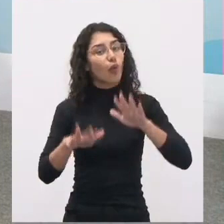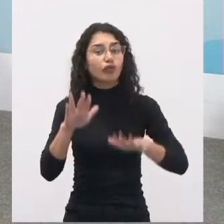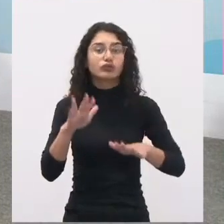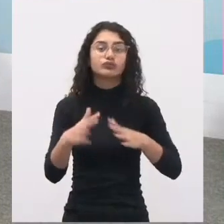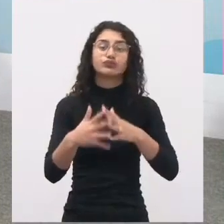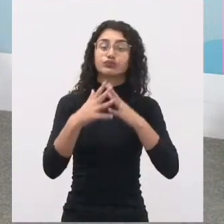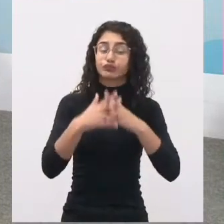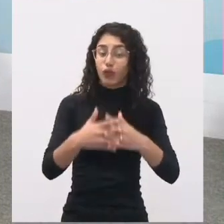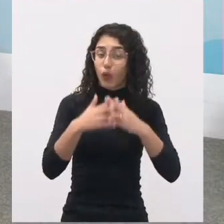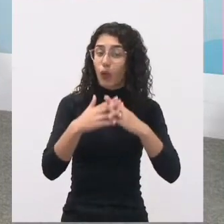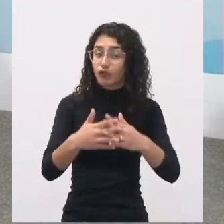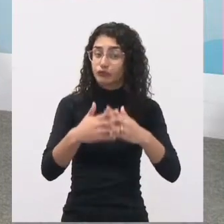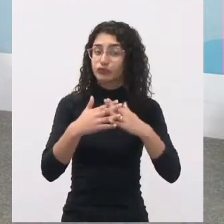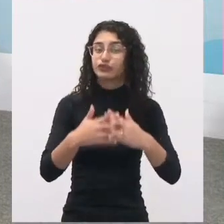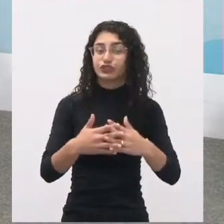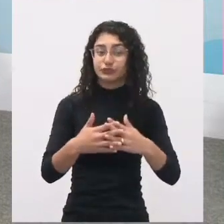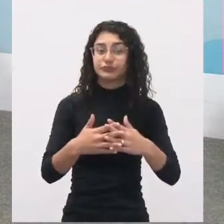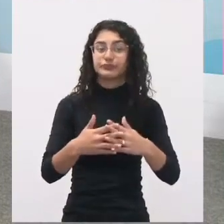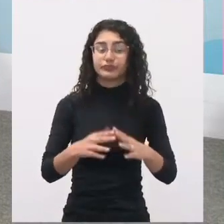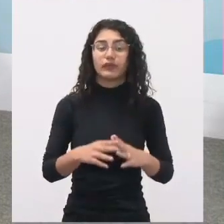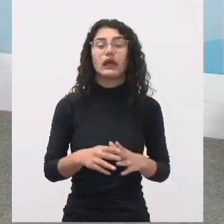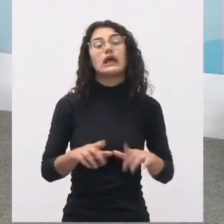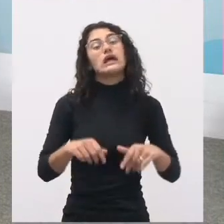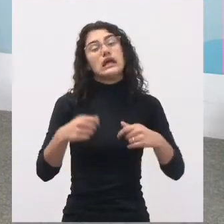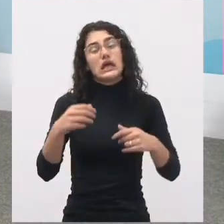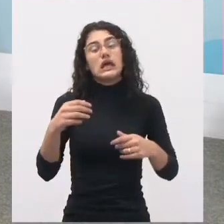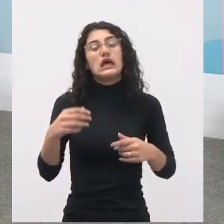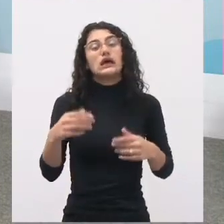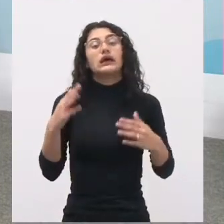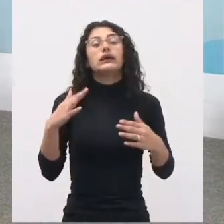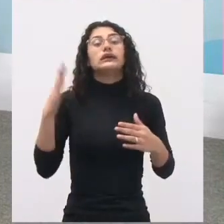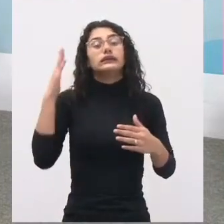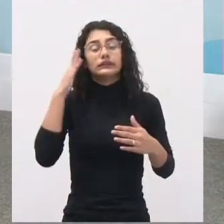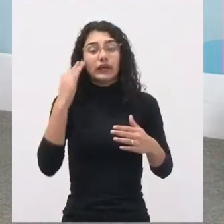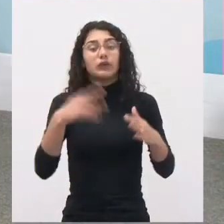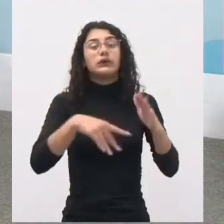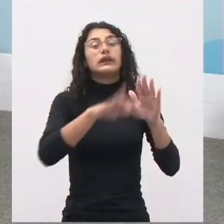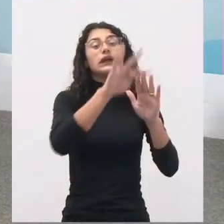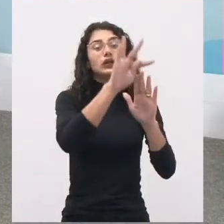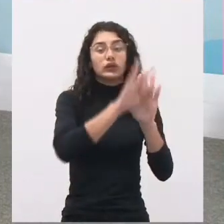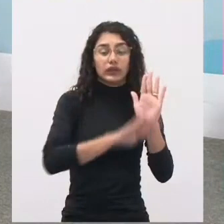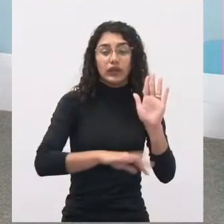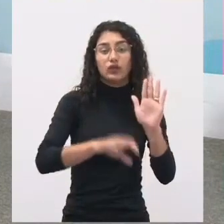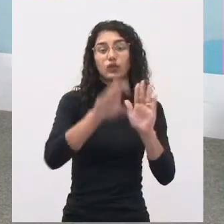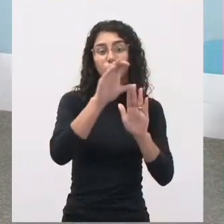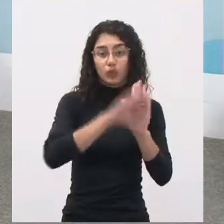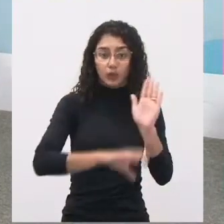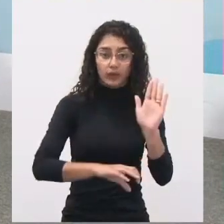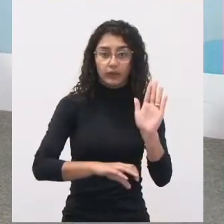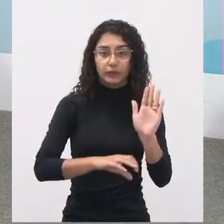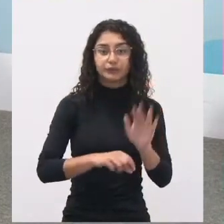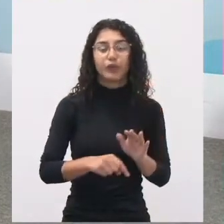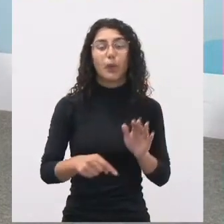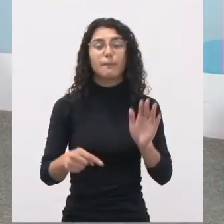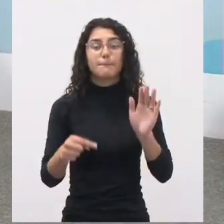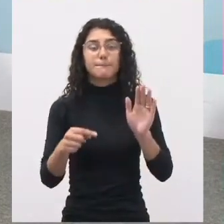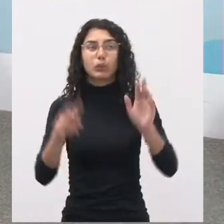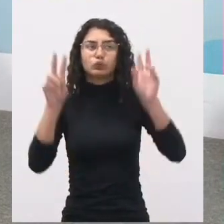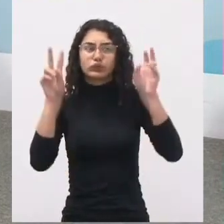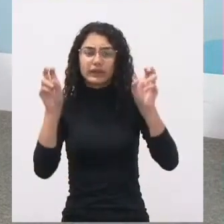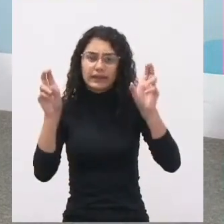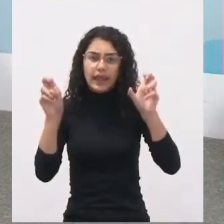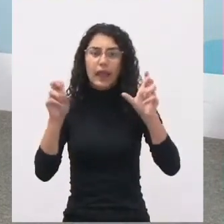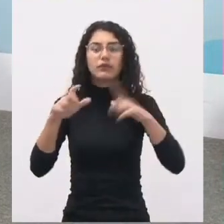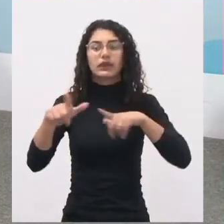nós sabemos que está lá nos textos introdutórios também do currículo, que traz alguns pontos, alguns temas, né, para